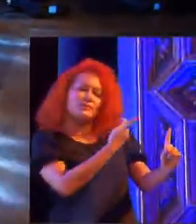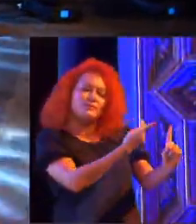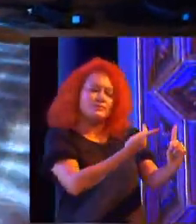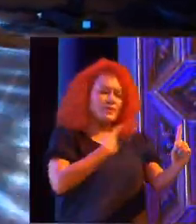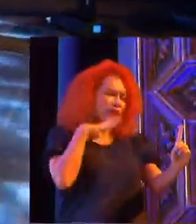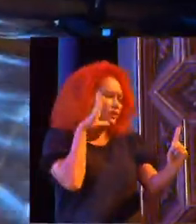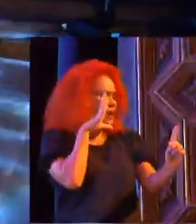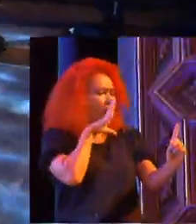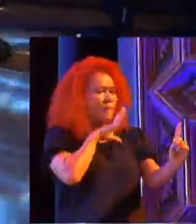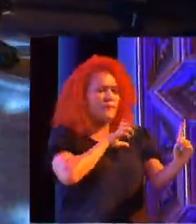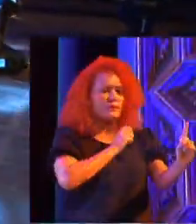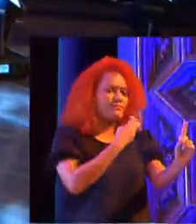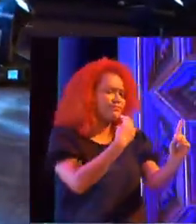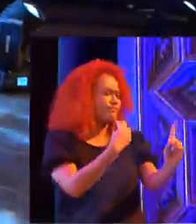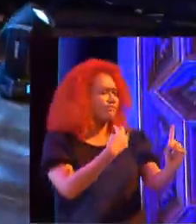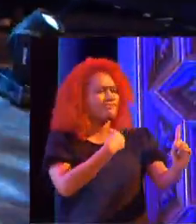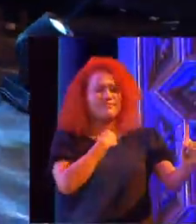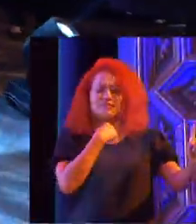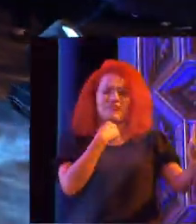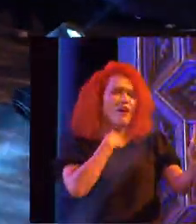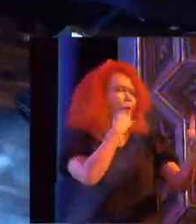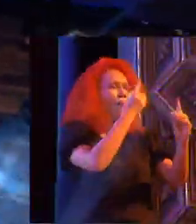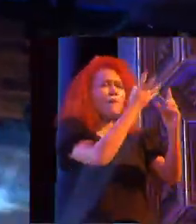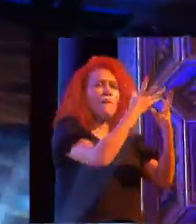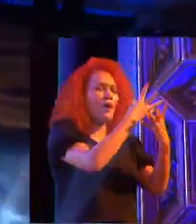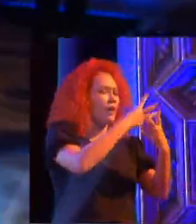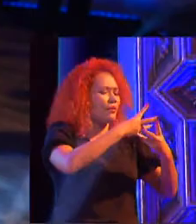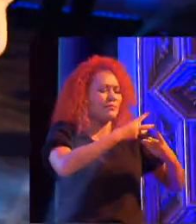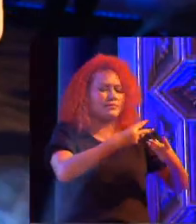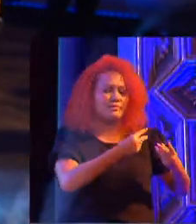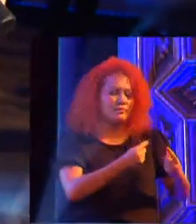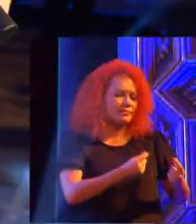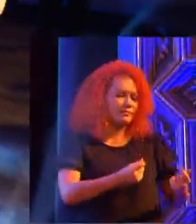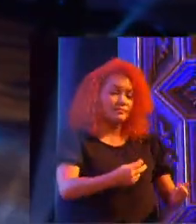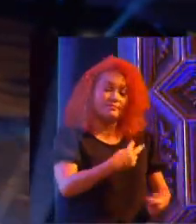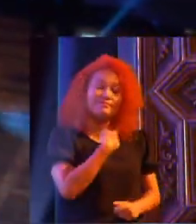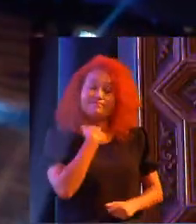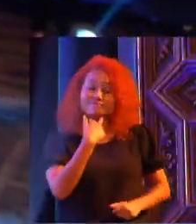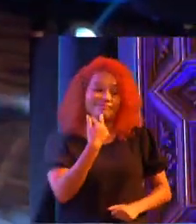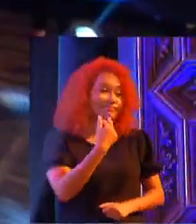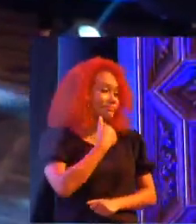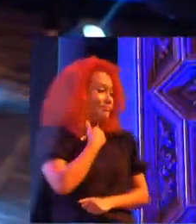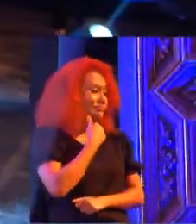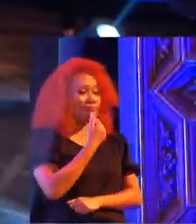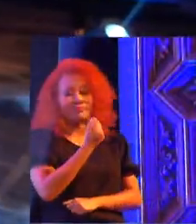que o nosso amor não pode